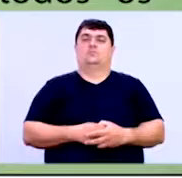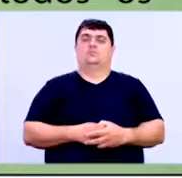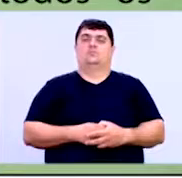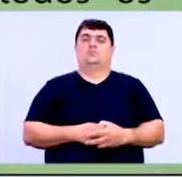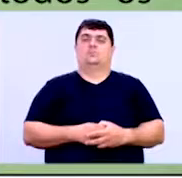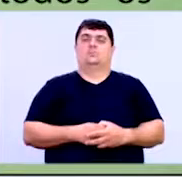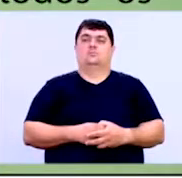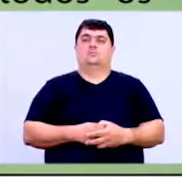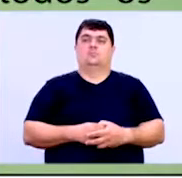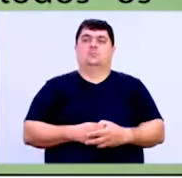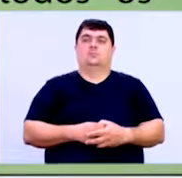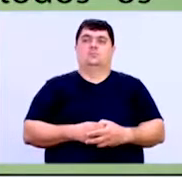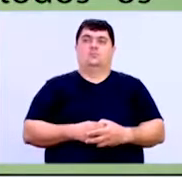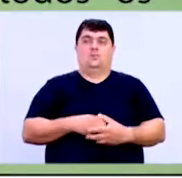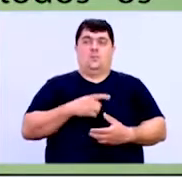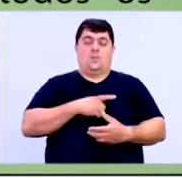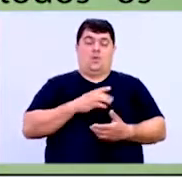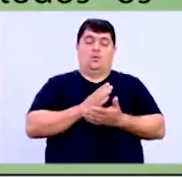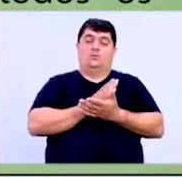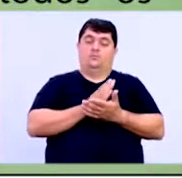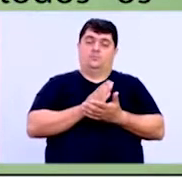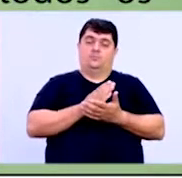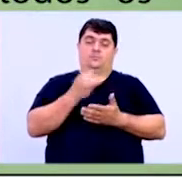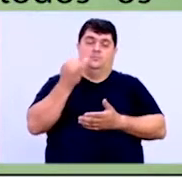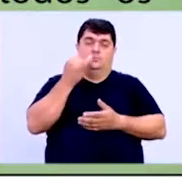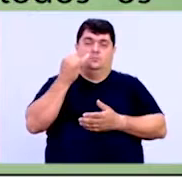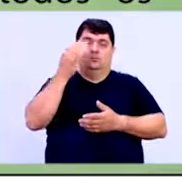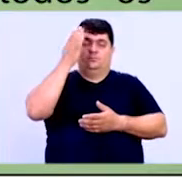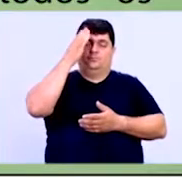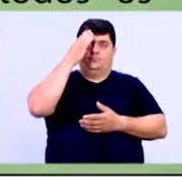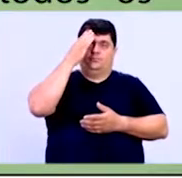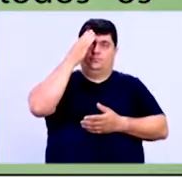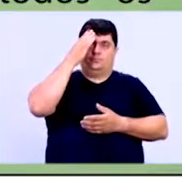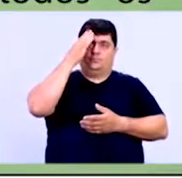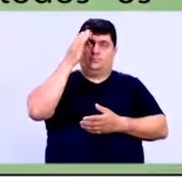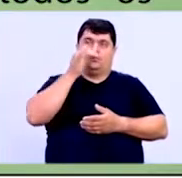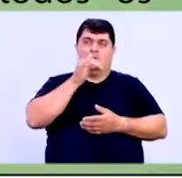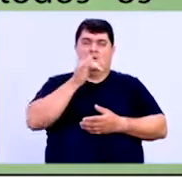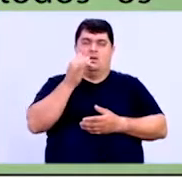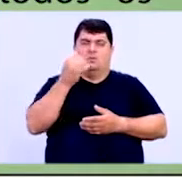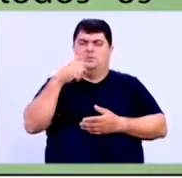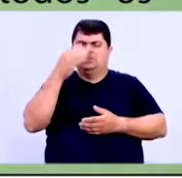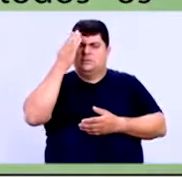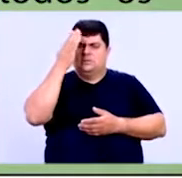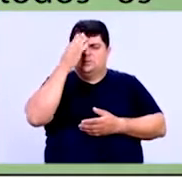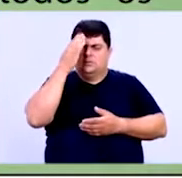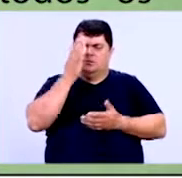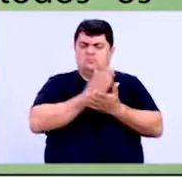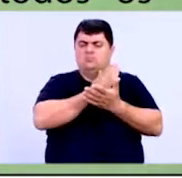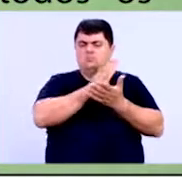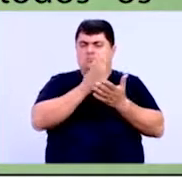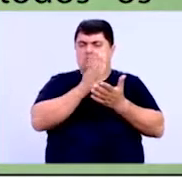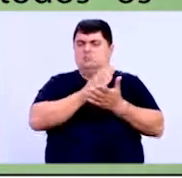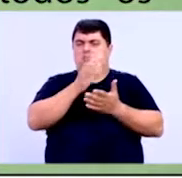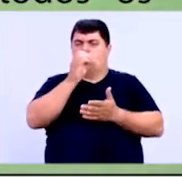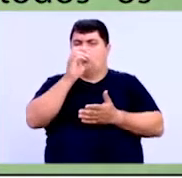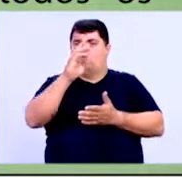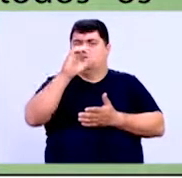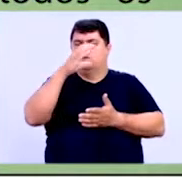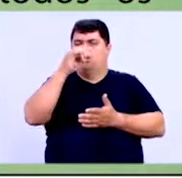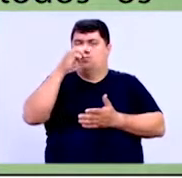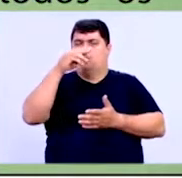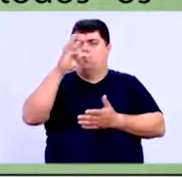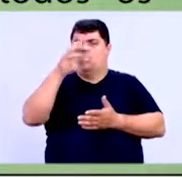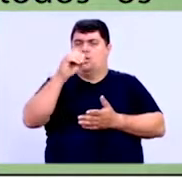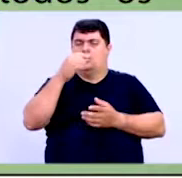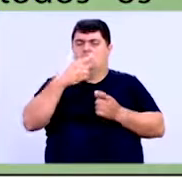Continuando, existem os componentes do orçamento de caixa. É preciso entender alguns componentes do orçamento de caixa para